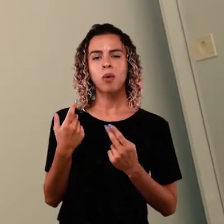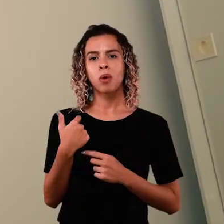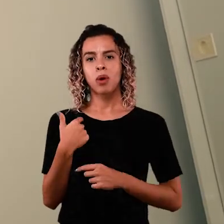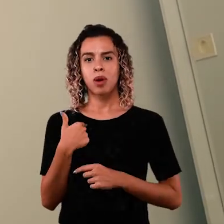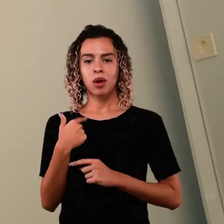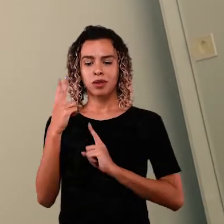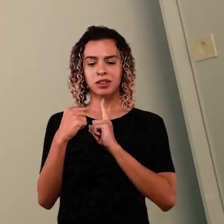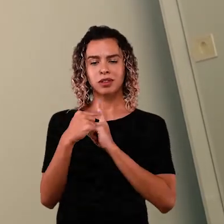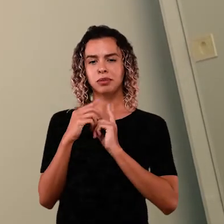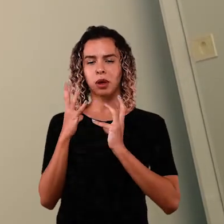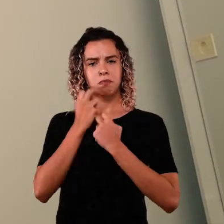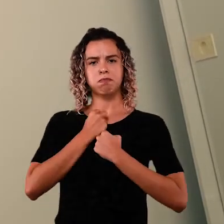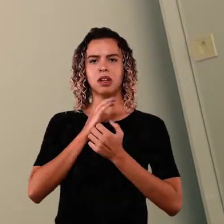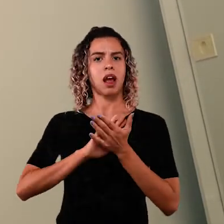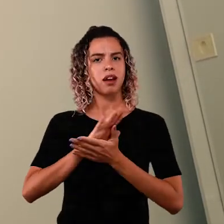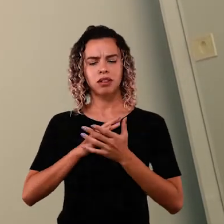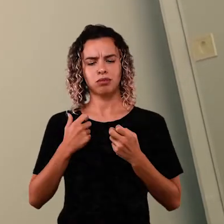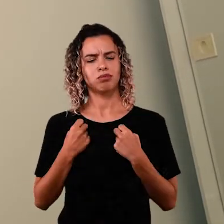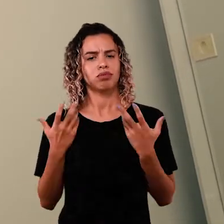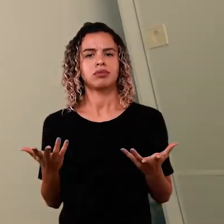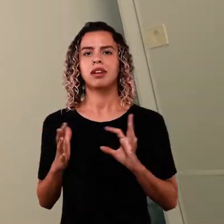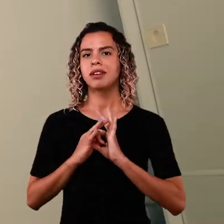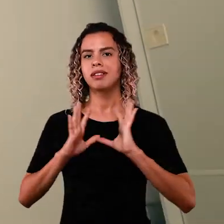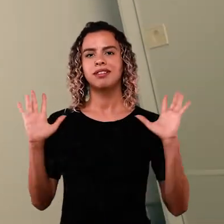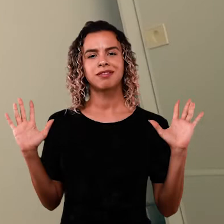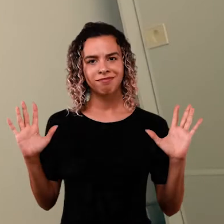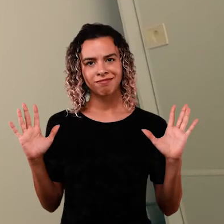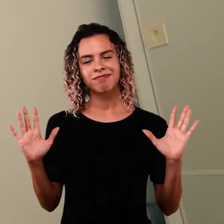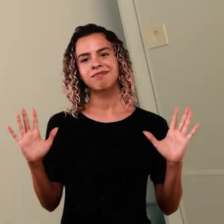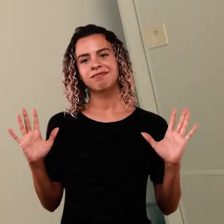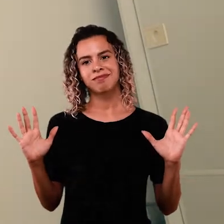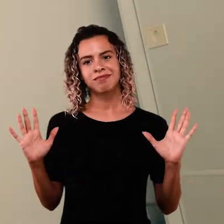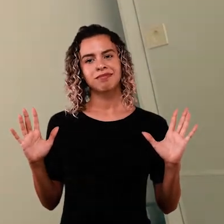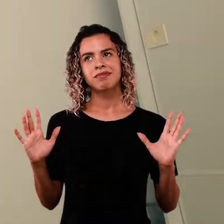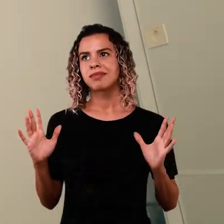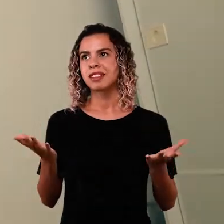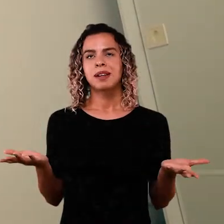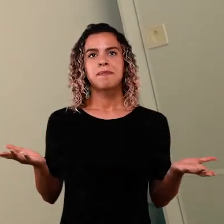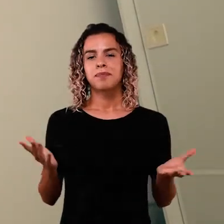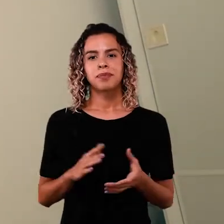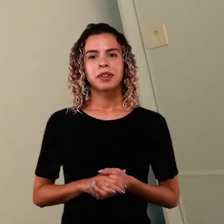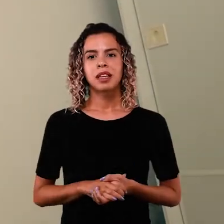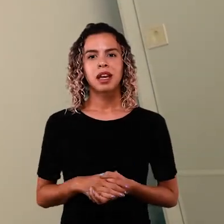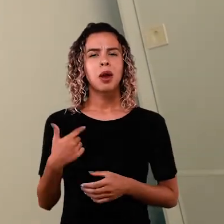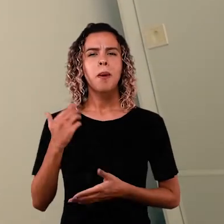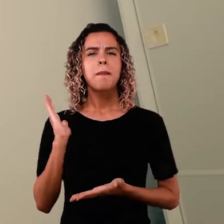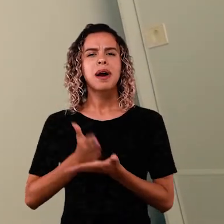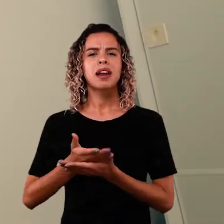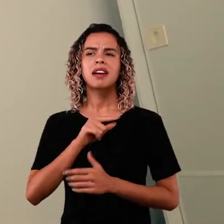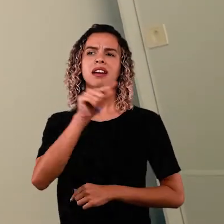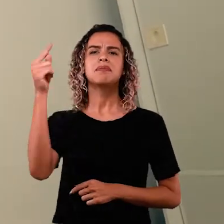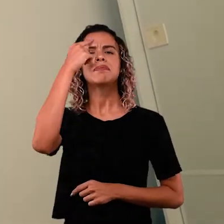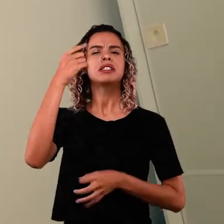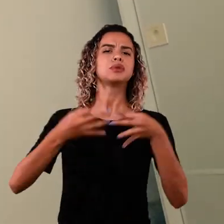As minhas estereotipias e eu me libertei, assim. Eu praticamente deixei de me